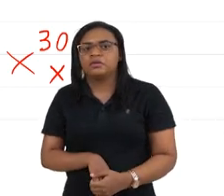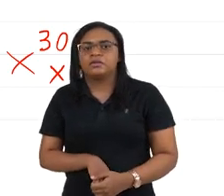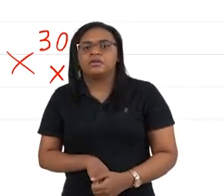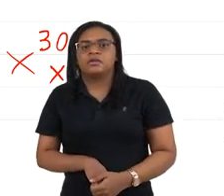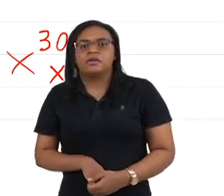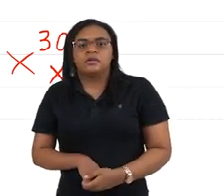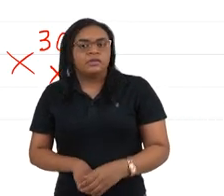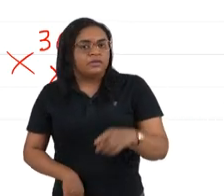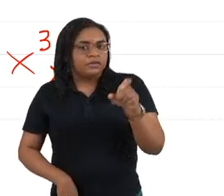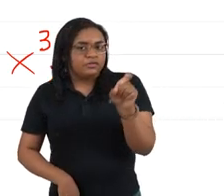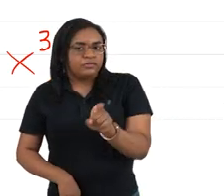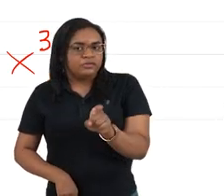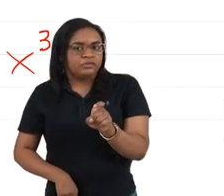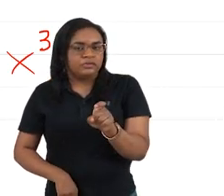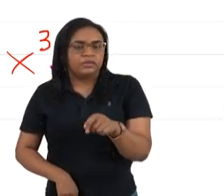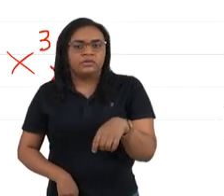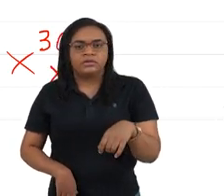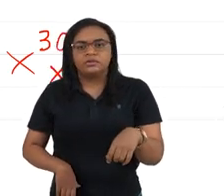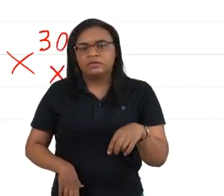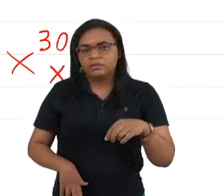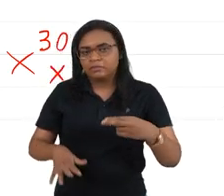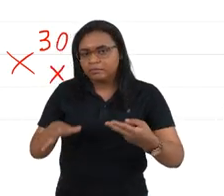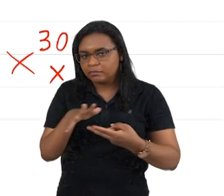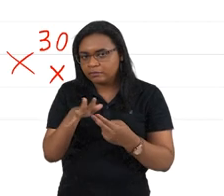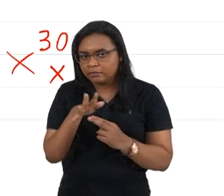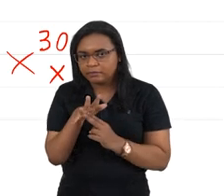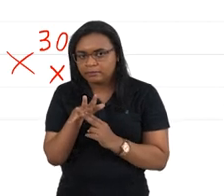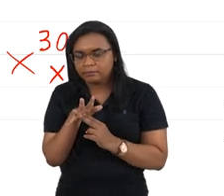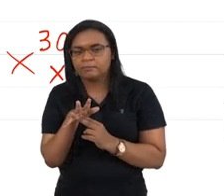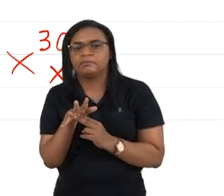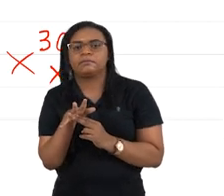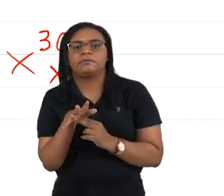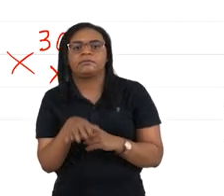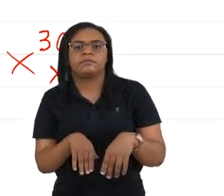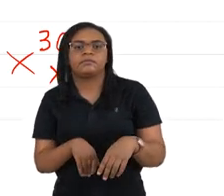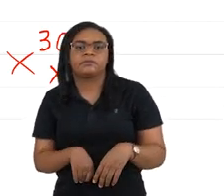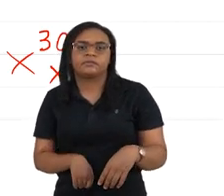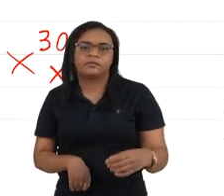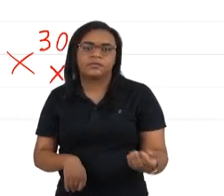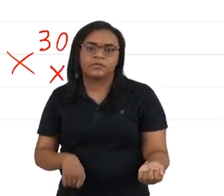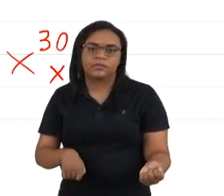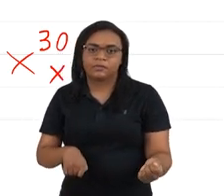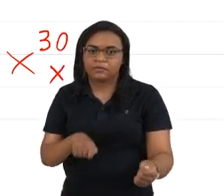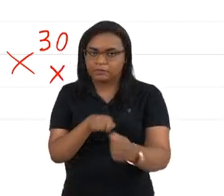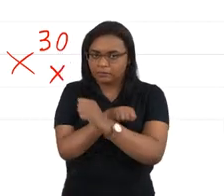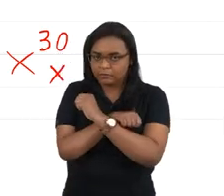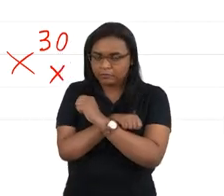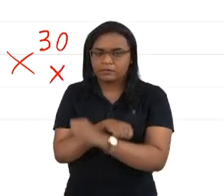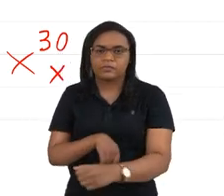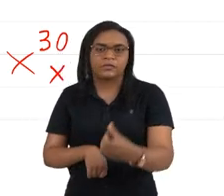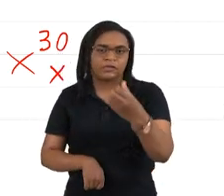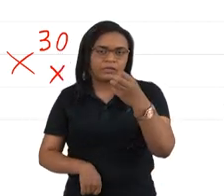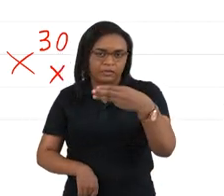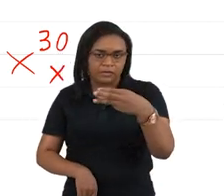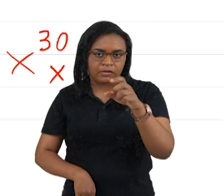Isso aqui, x, é igual... Aí, nós vamos multiplicar esse por 3, né? 3 vezes 6 dá